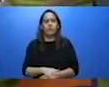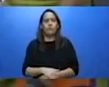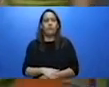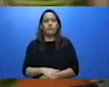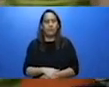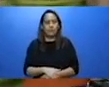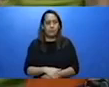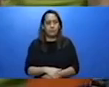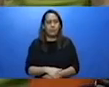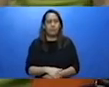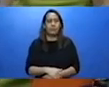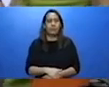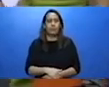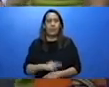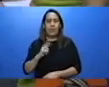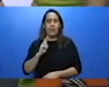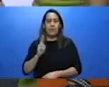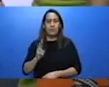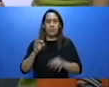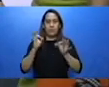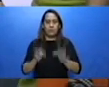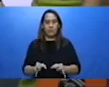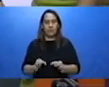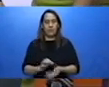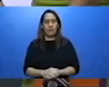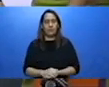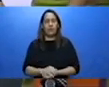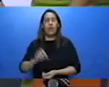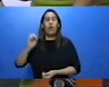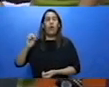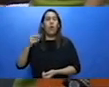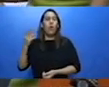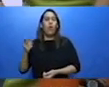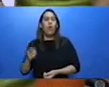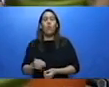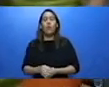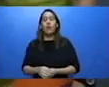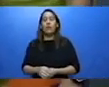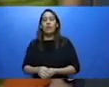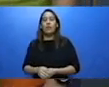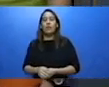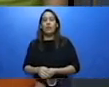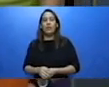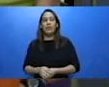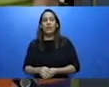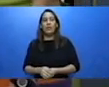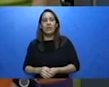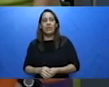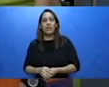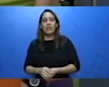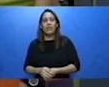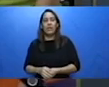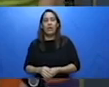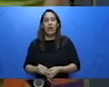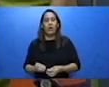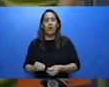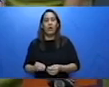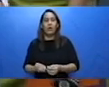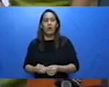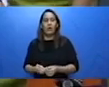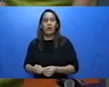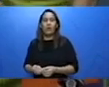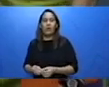Então, essa é a resposta correta. Organizava? Não, certo? A